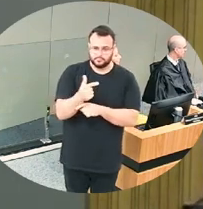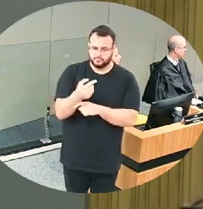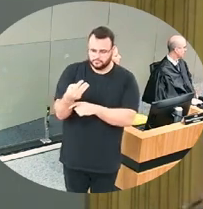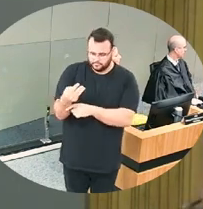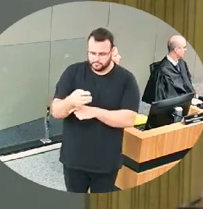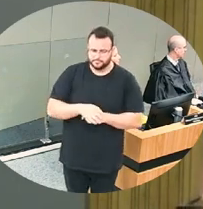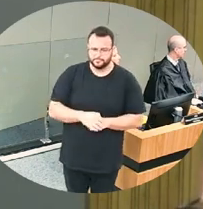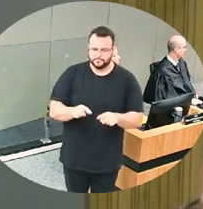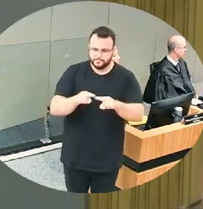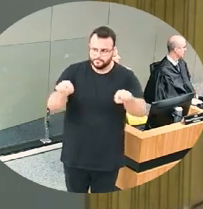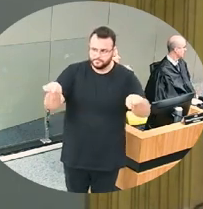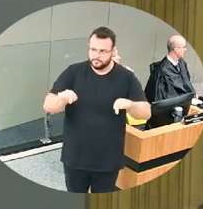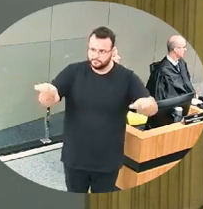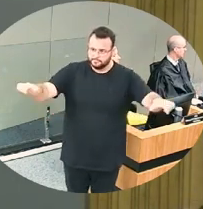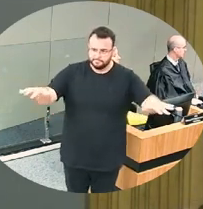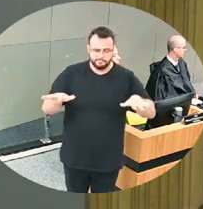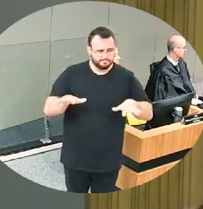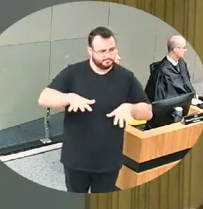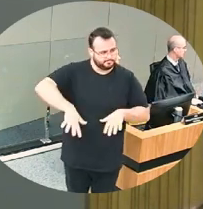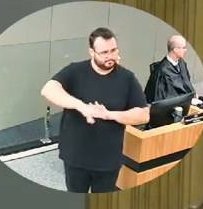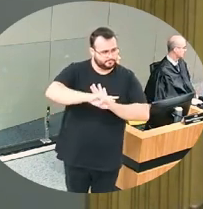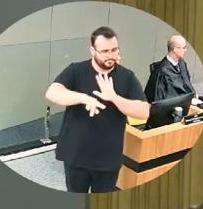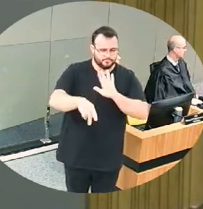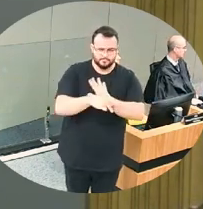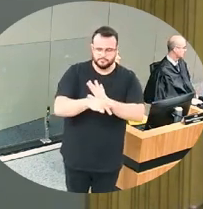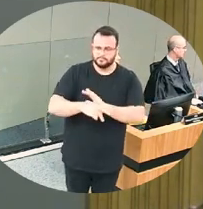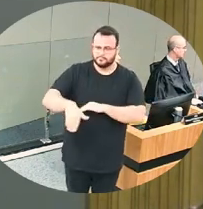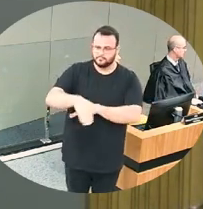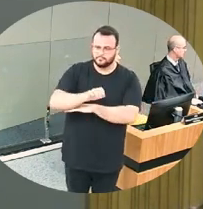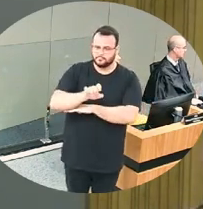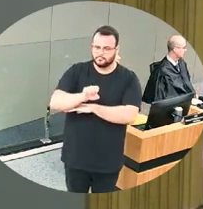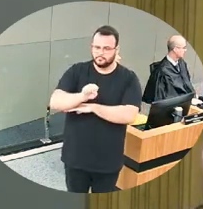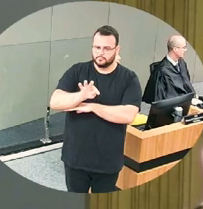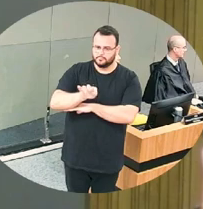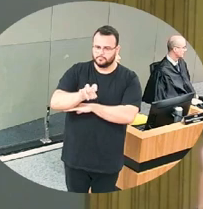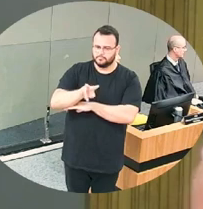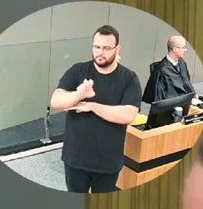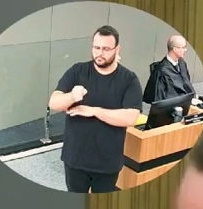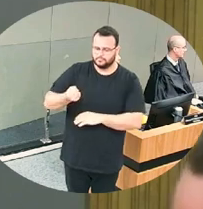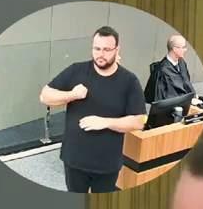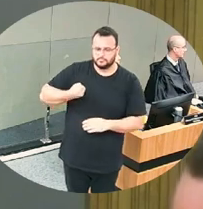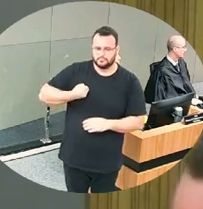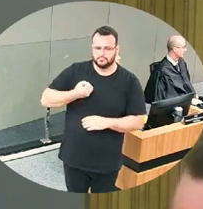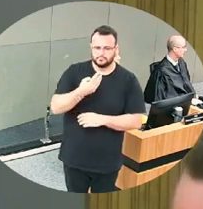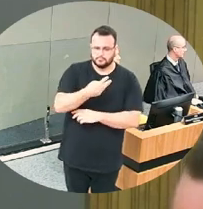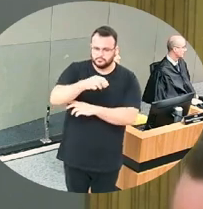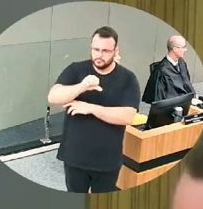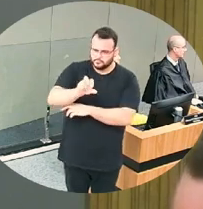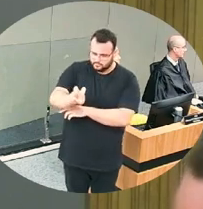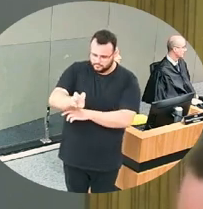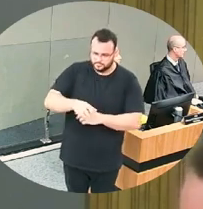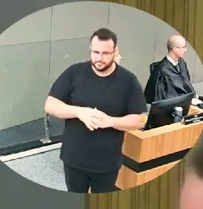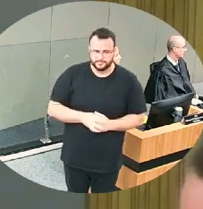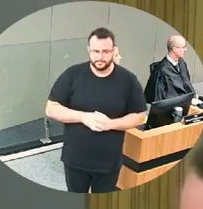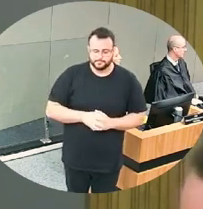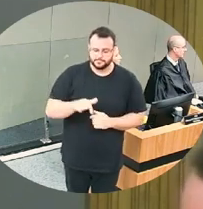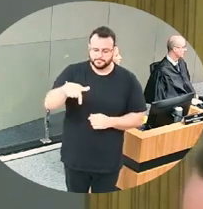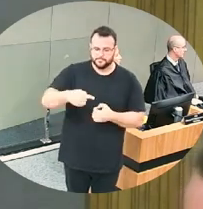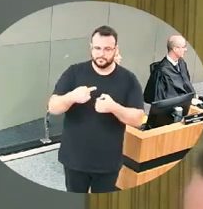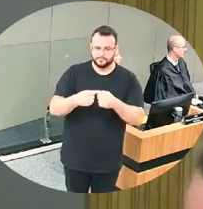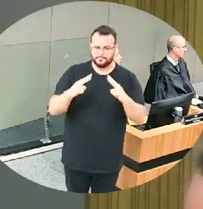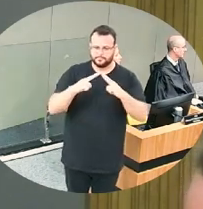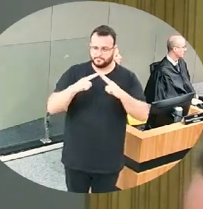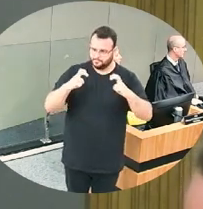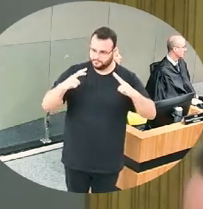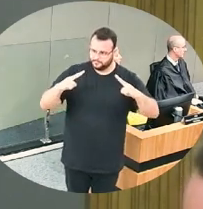2023 na sala de sessões desse tribunal cito na rua Steves Júnior número 395 nessa cidade